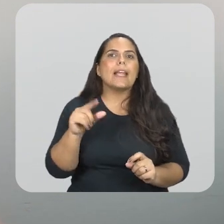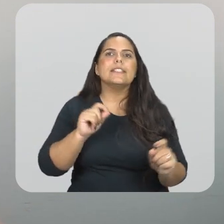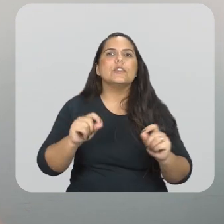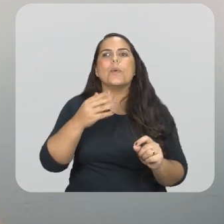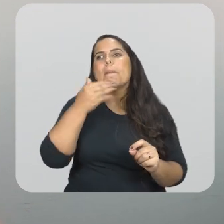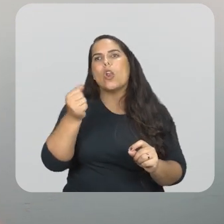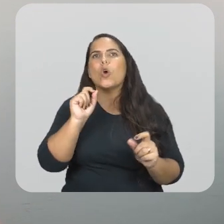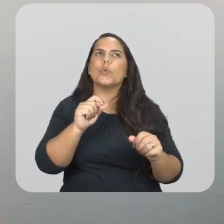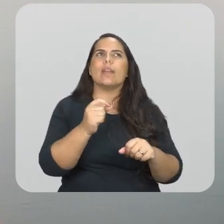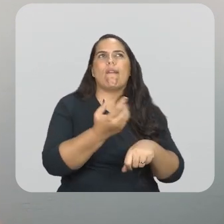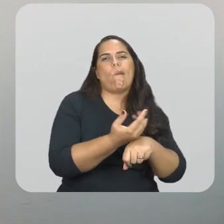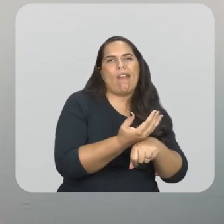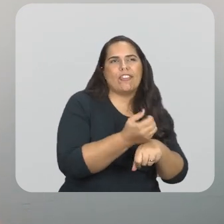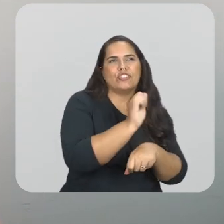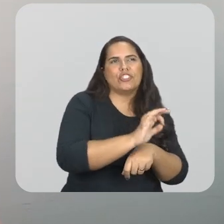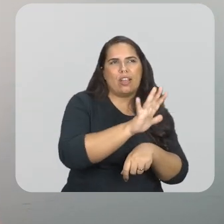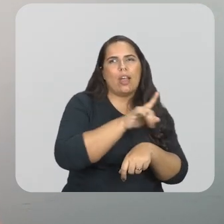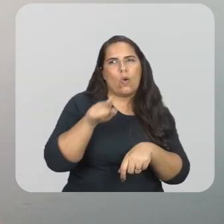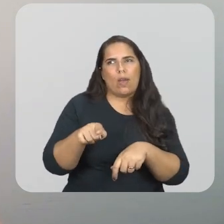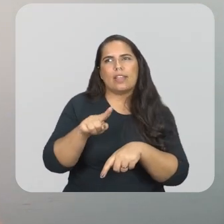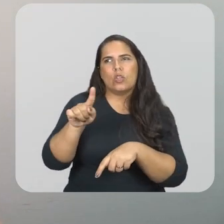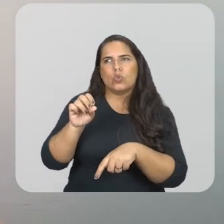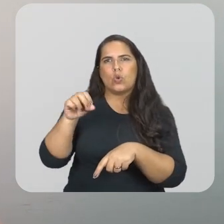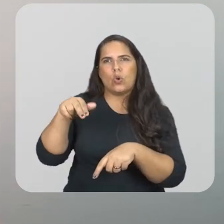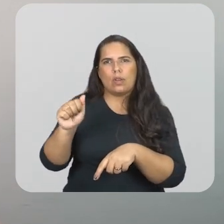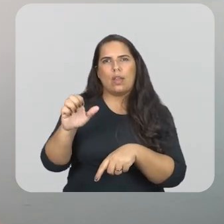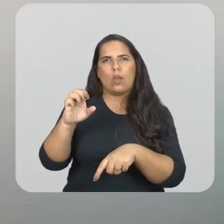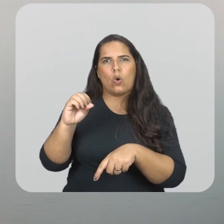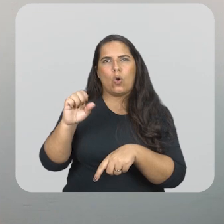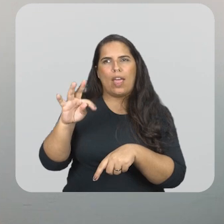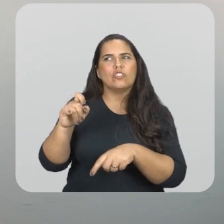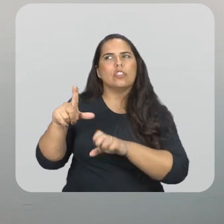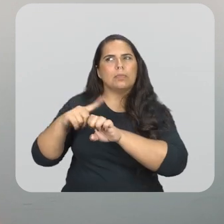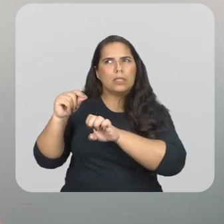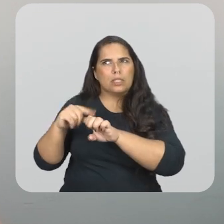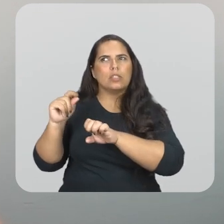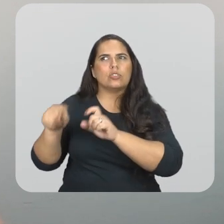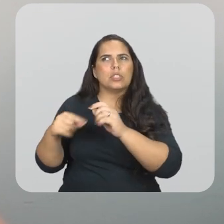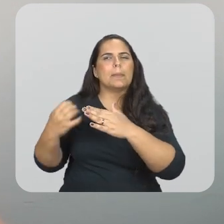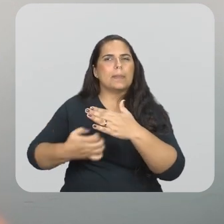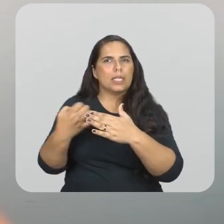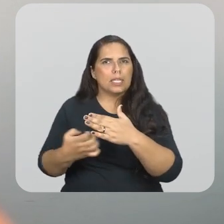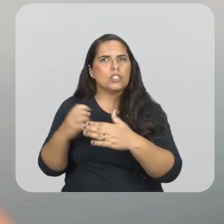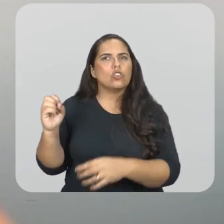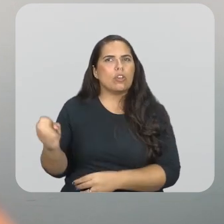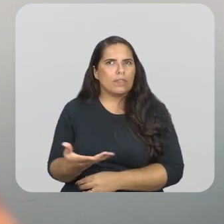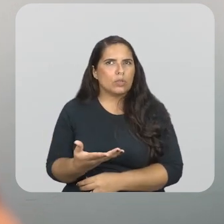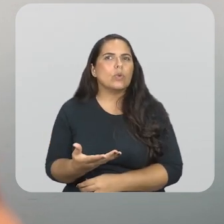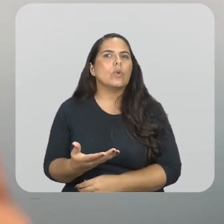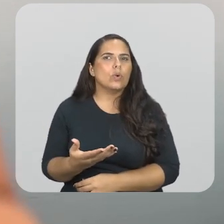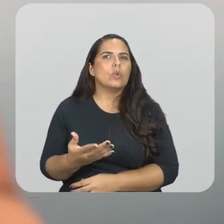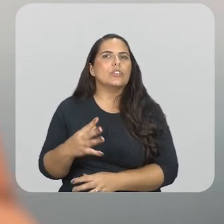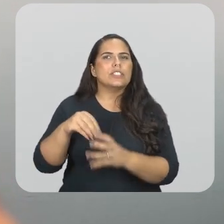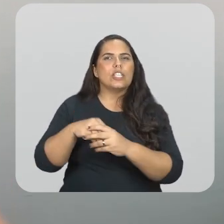Traz isso melhor do que a UERJ geral, né? Essa possibilidade da criação de empresas